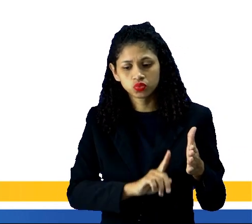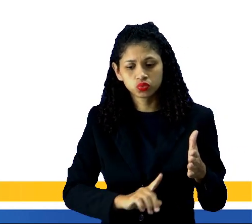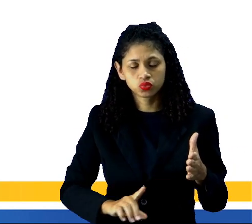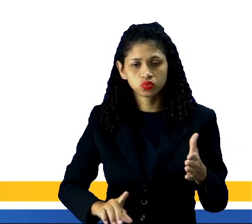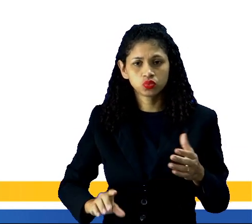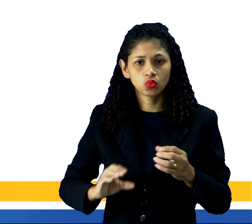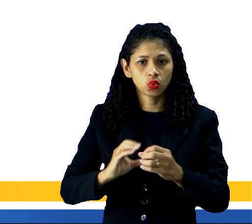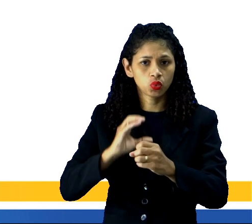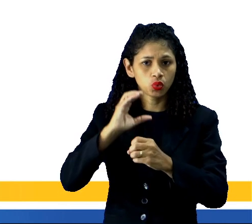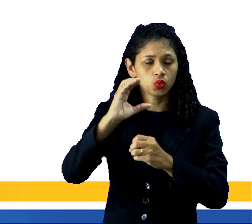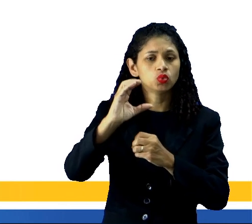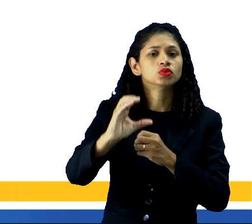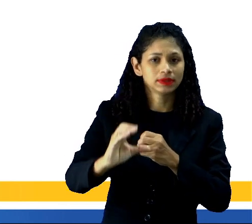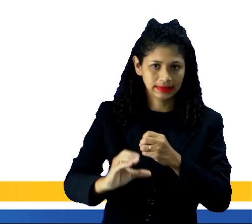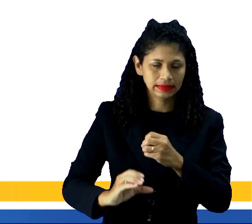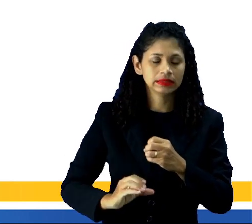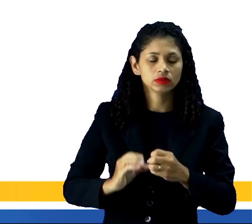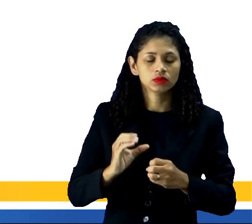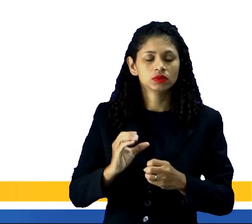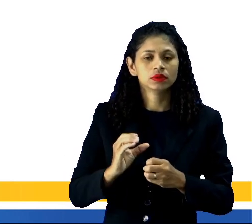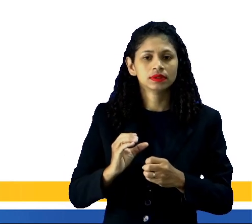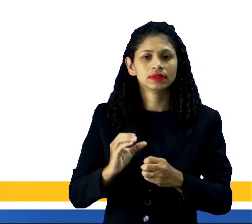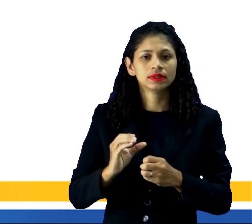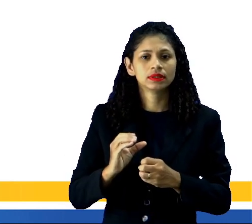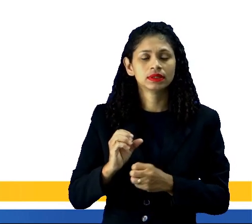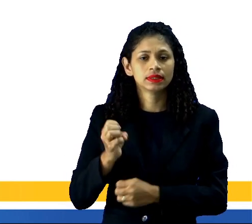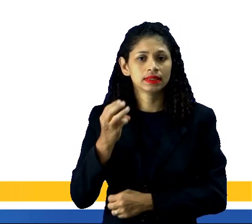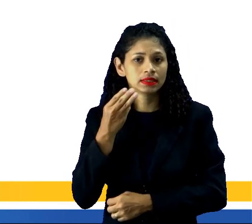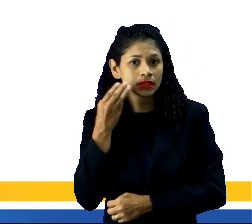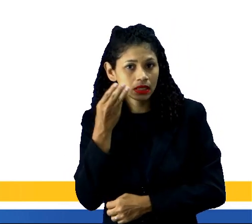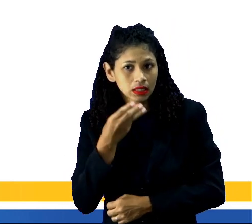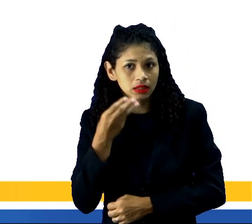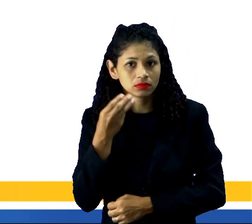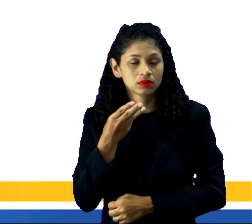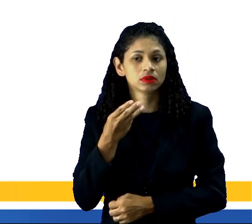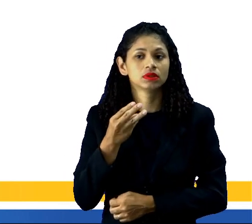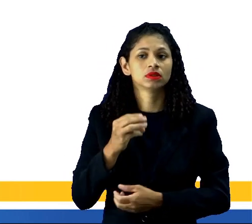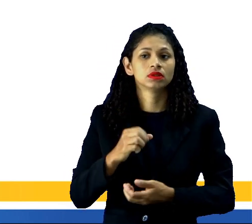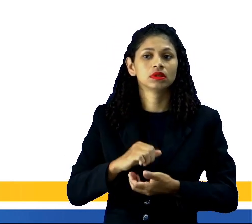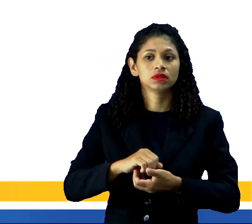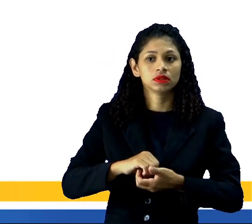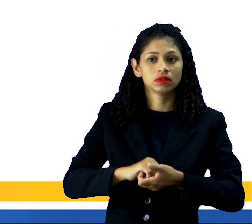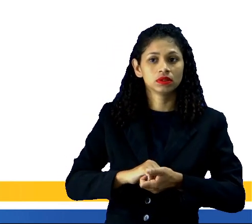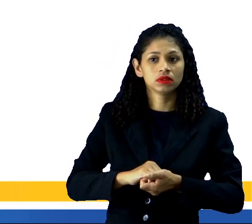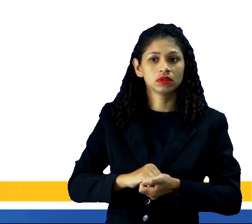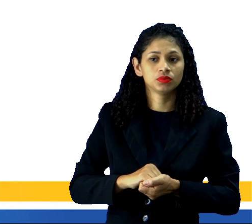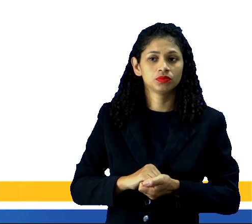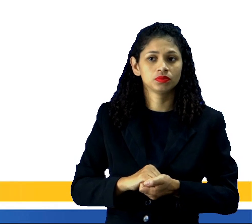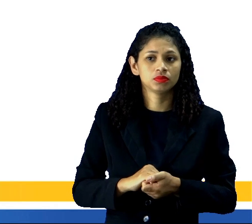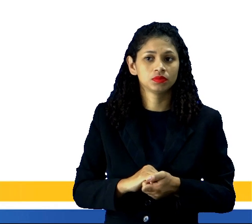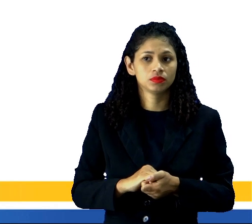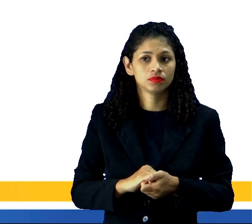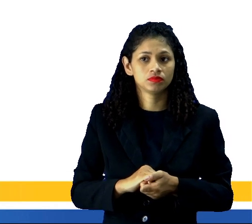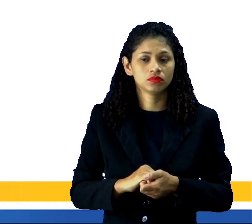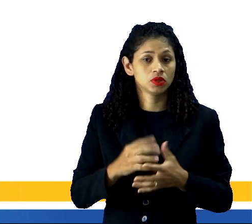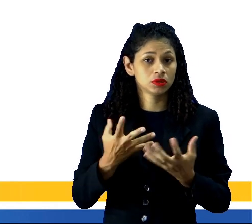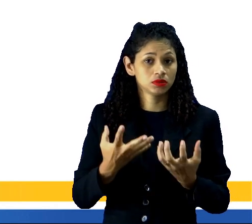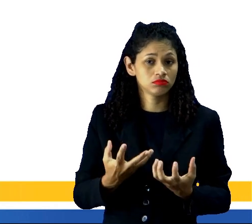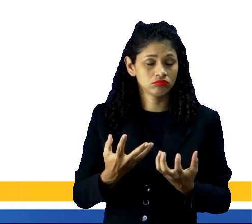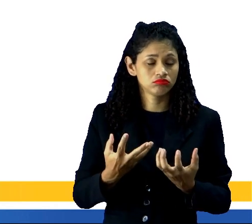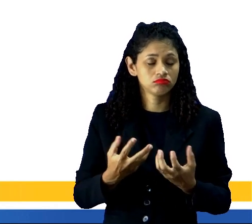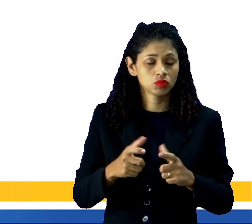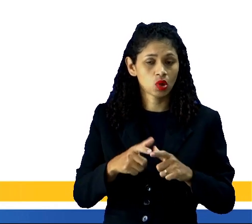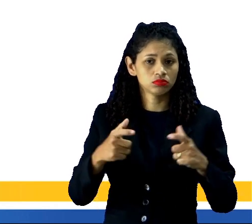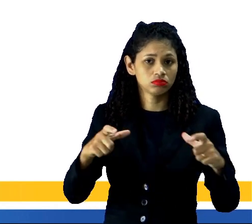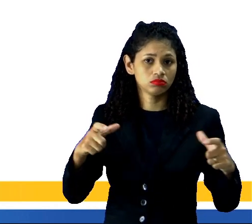Recife e Salvador recebiam o maior número de escravos. Durante o ciclo do ouro, lá em Minas Gerais, coube o Rio de Janeiro, né, recebeu o maior número de escravos. Então